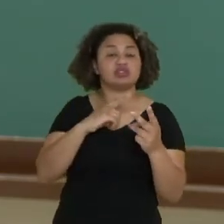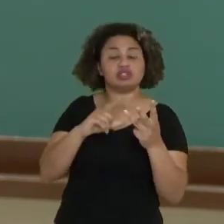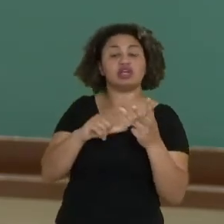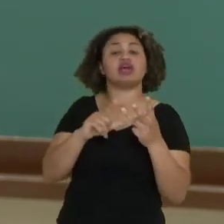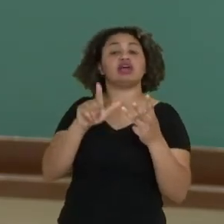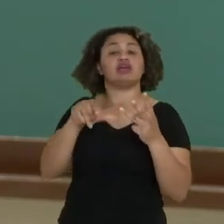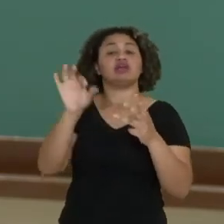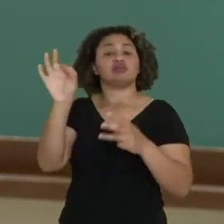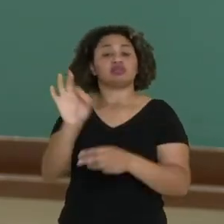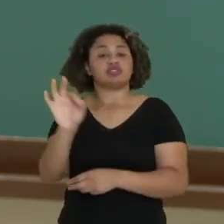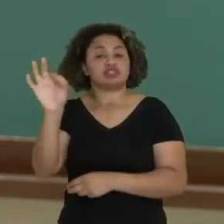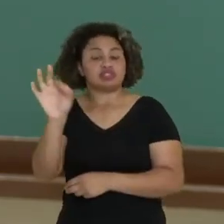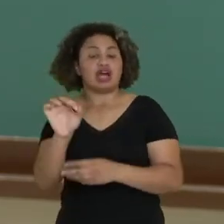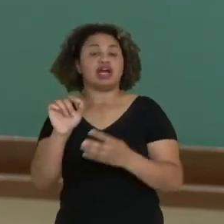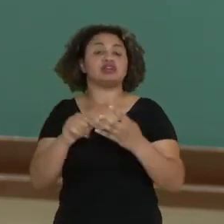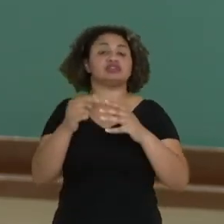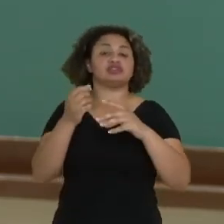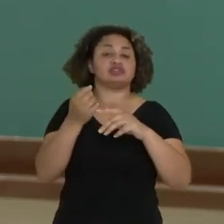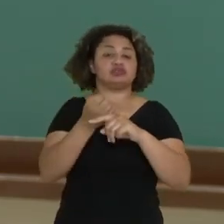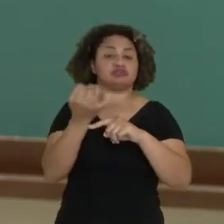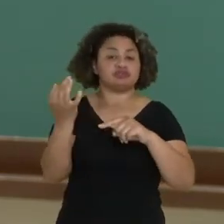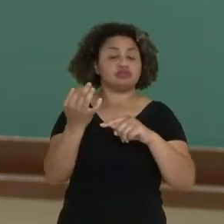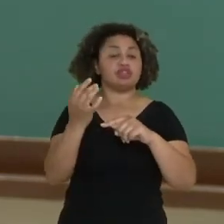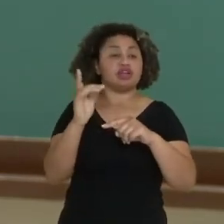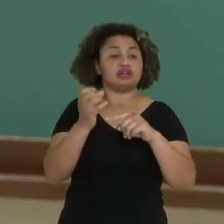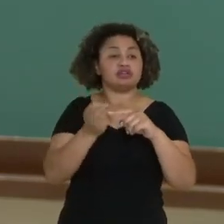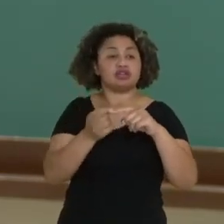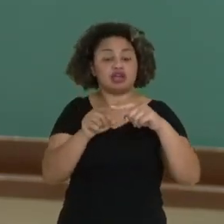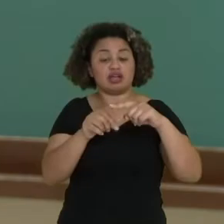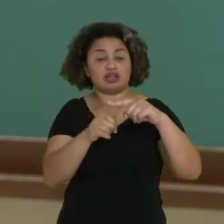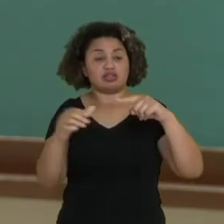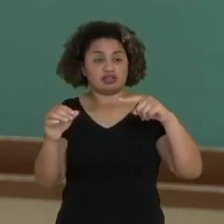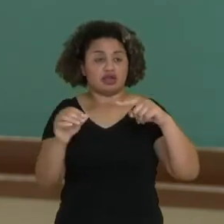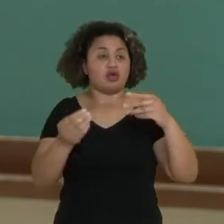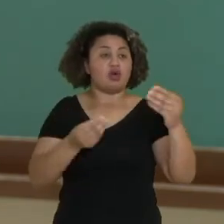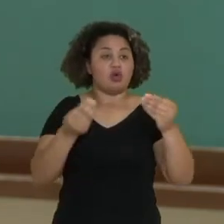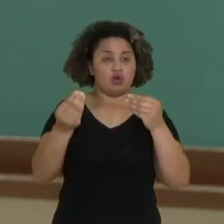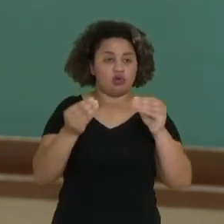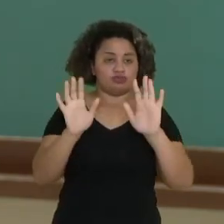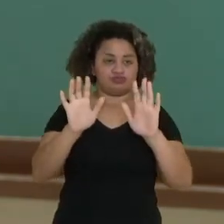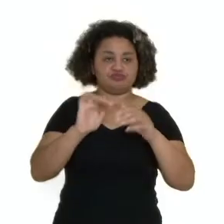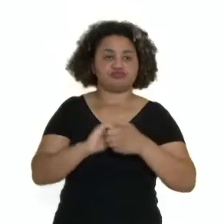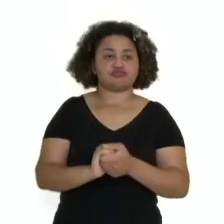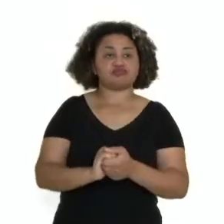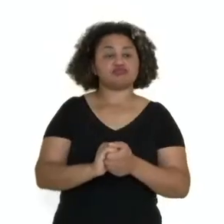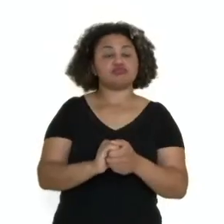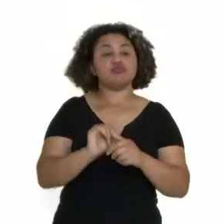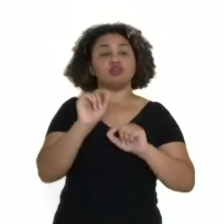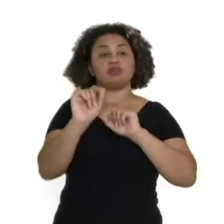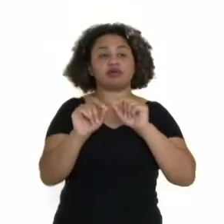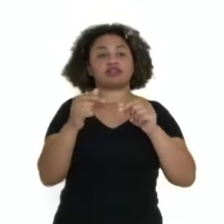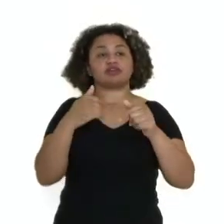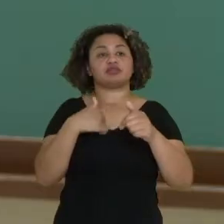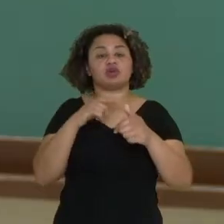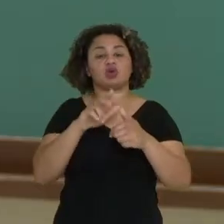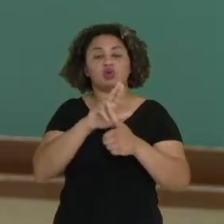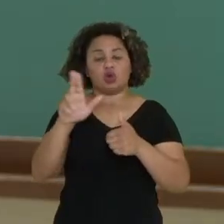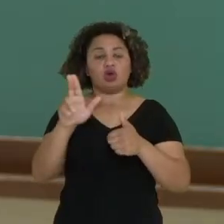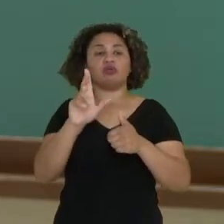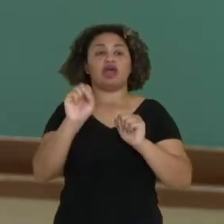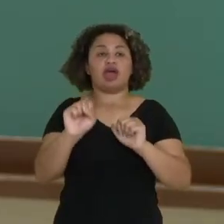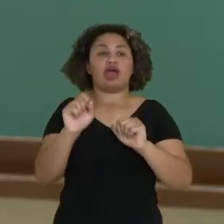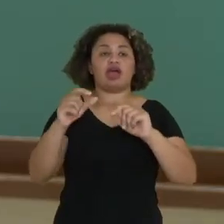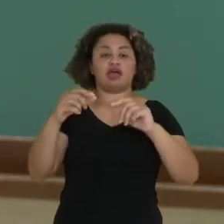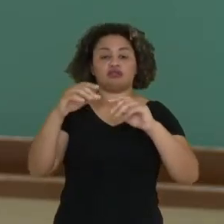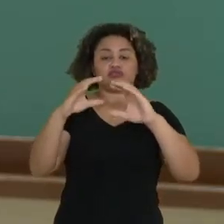forma centesimal, ok? Vamos lá? Então, como ficaria? Veja, isso aqui